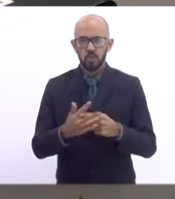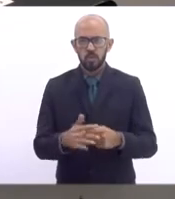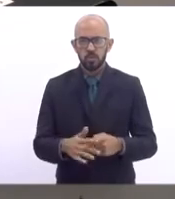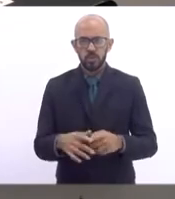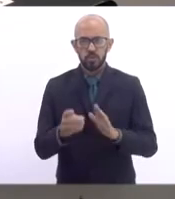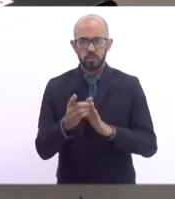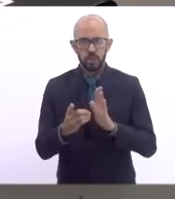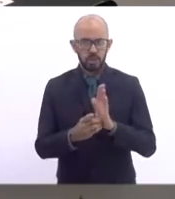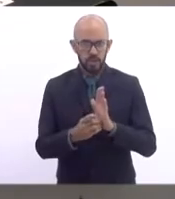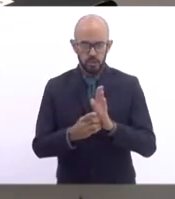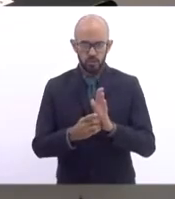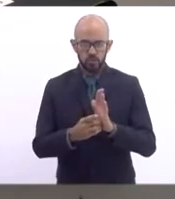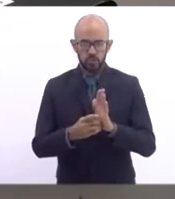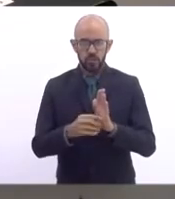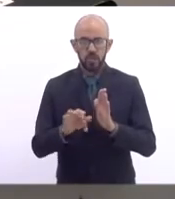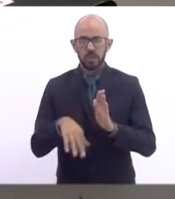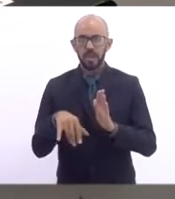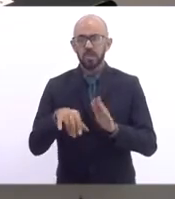governadores